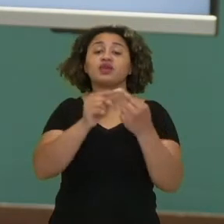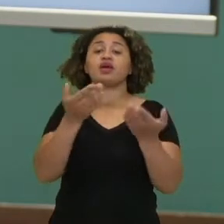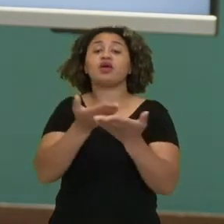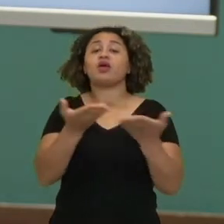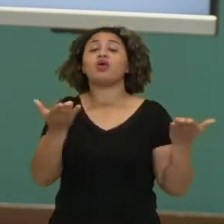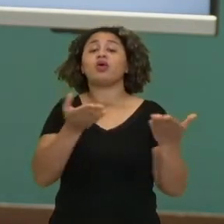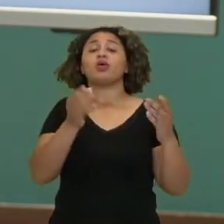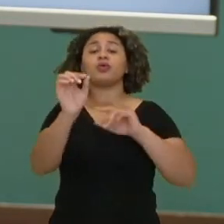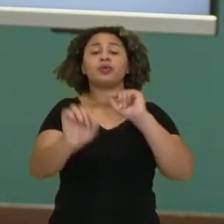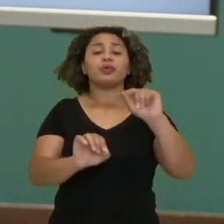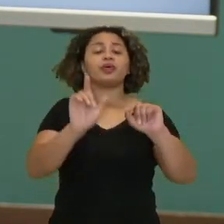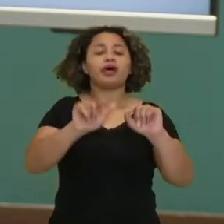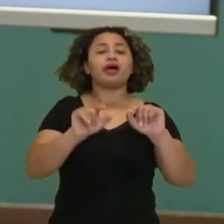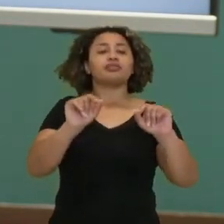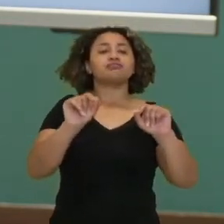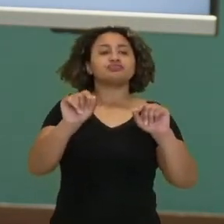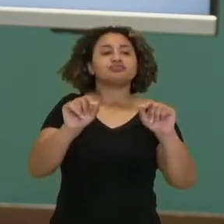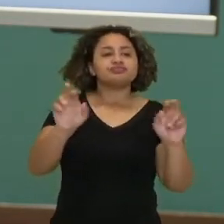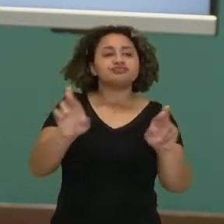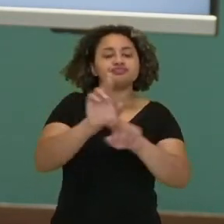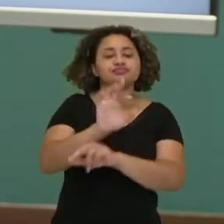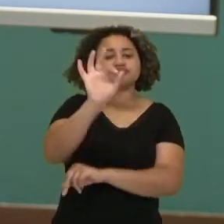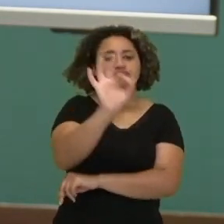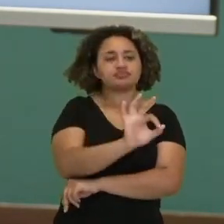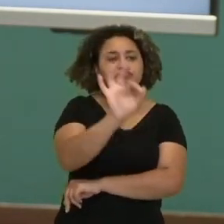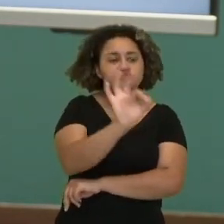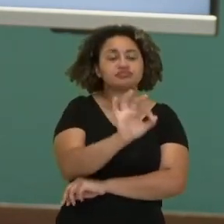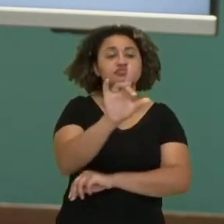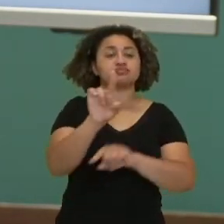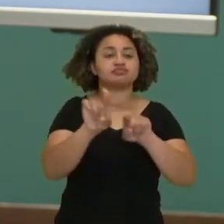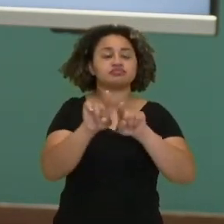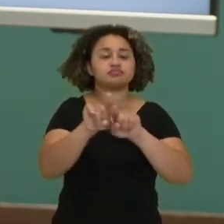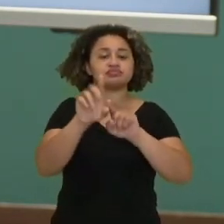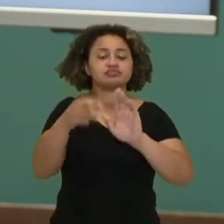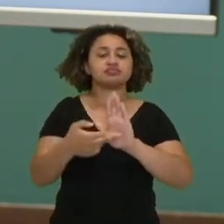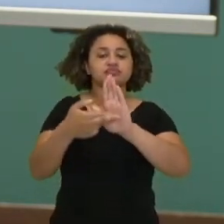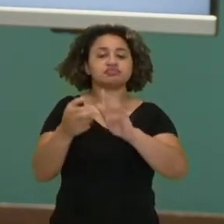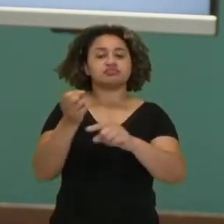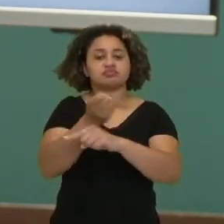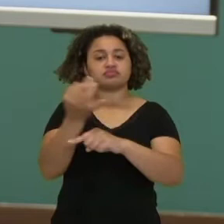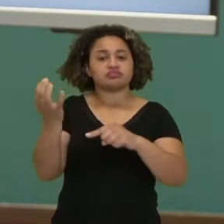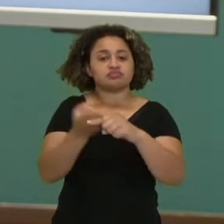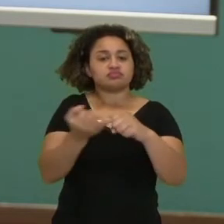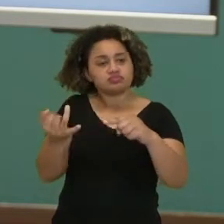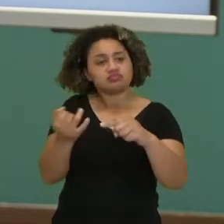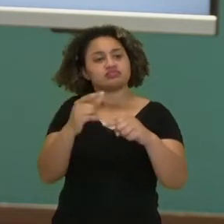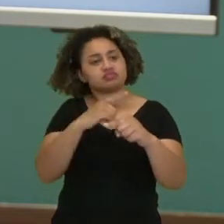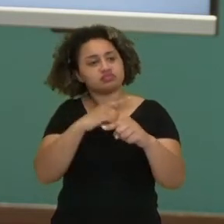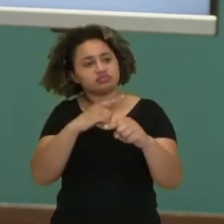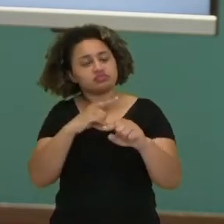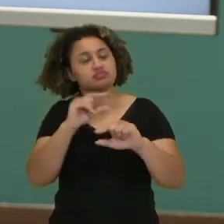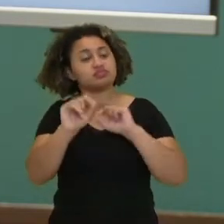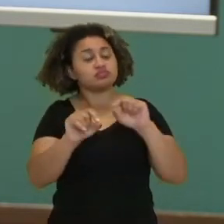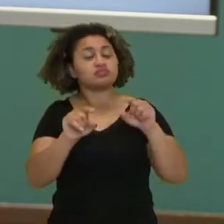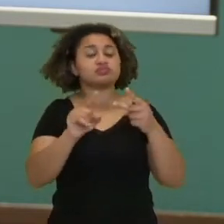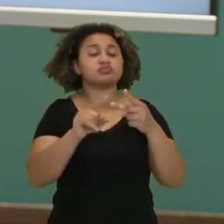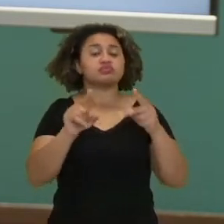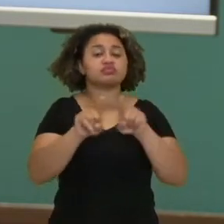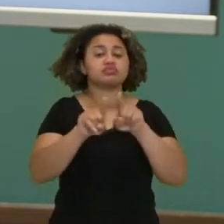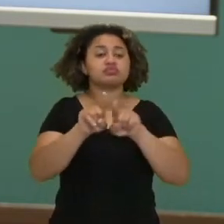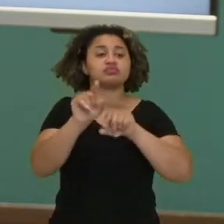aula serão relacionar porcentagem com sua representação fracionária e